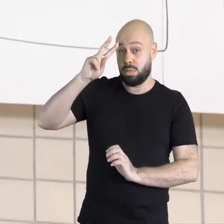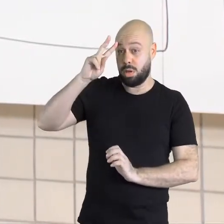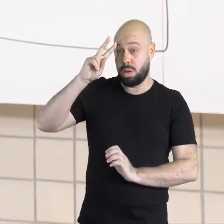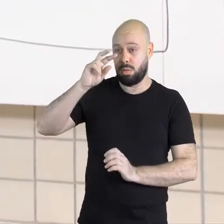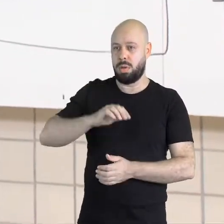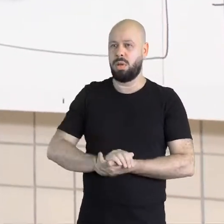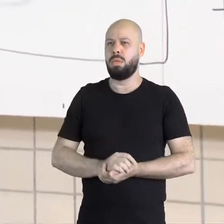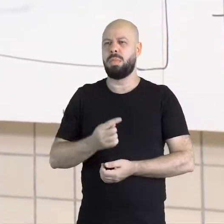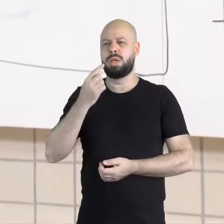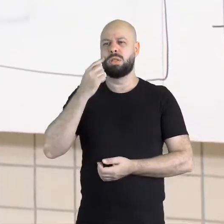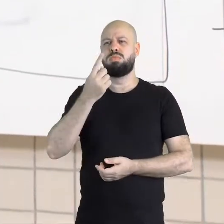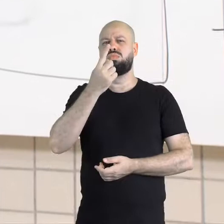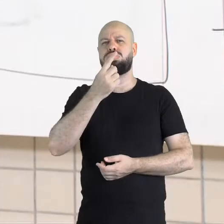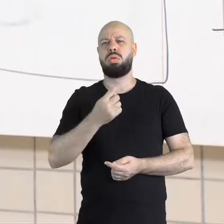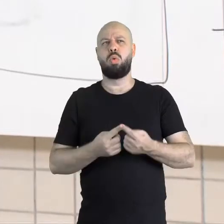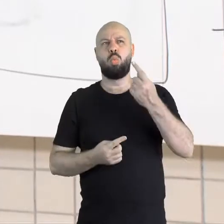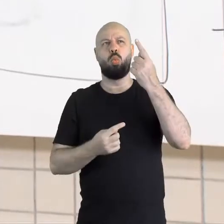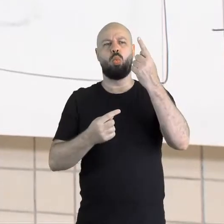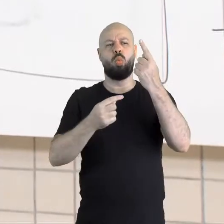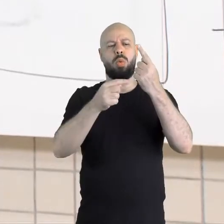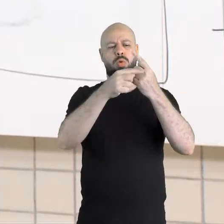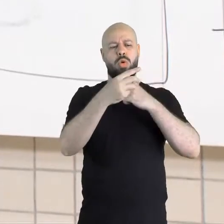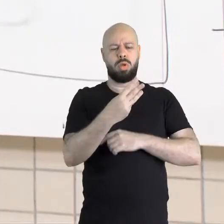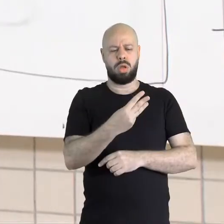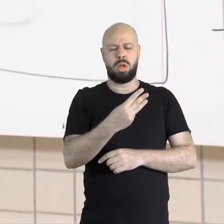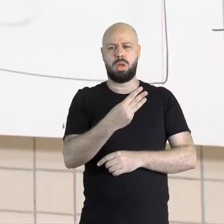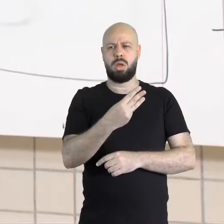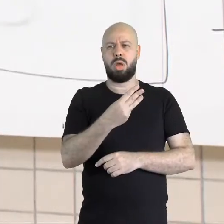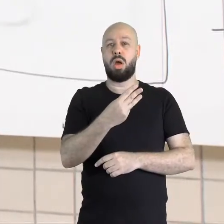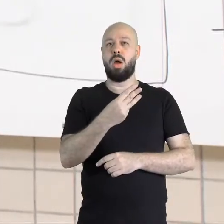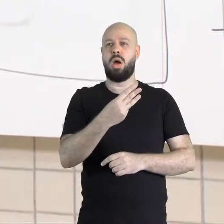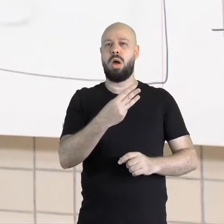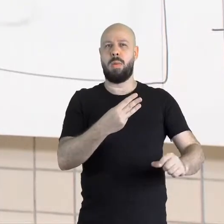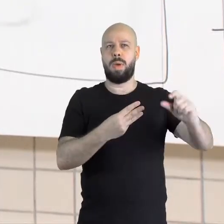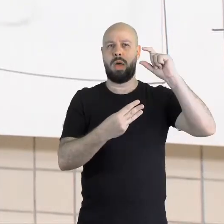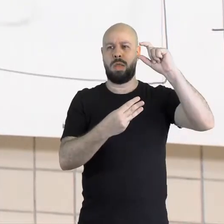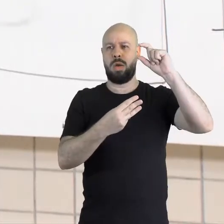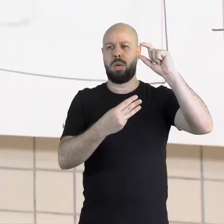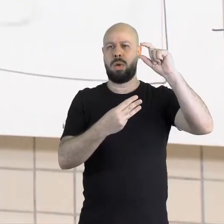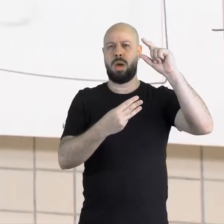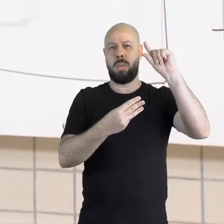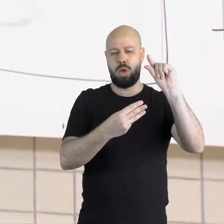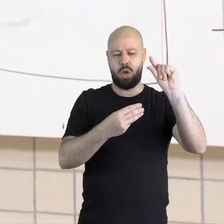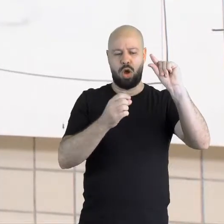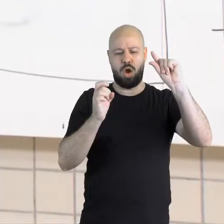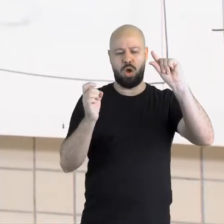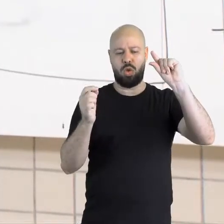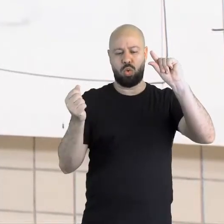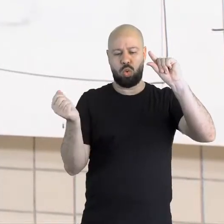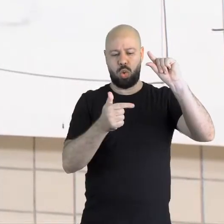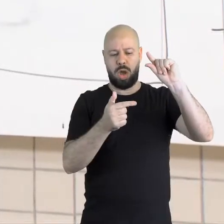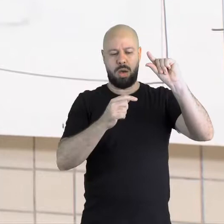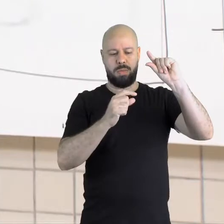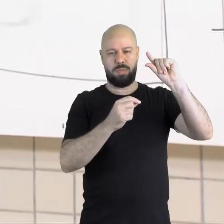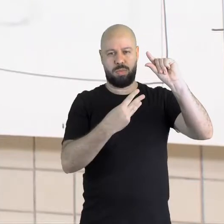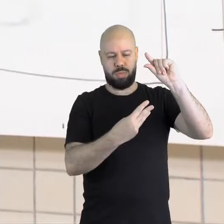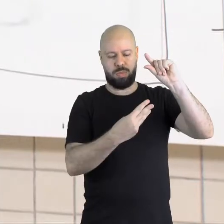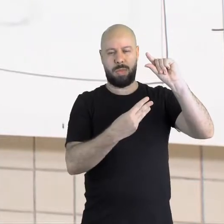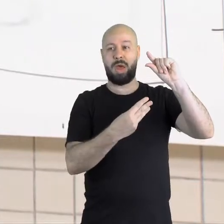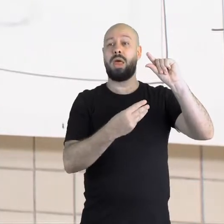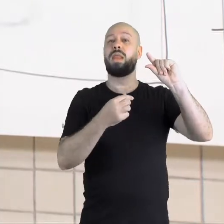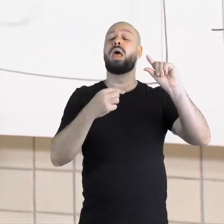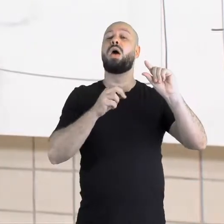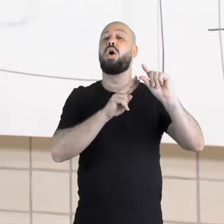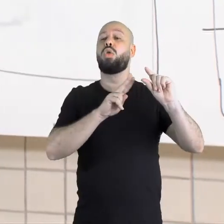Olha aqui, eu tenho 1/3. O numerador é menor que o denominador. Quando isso acontece, a fração